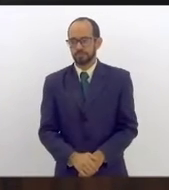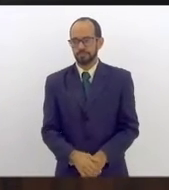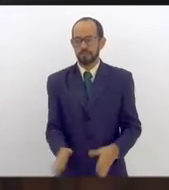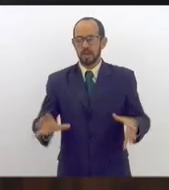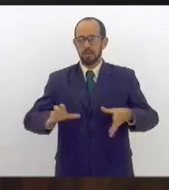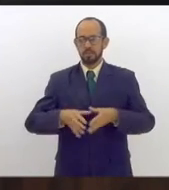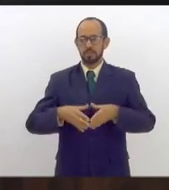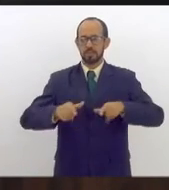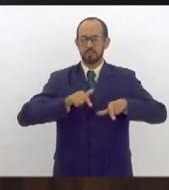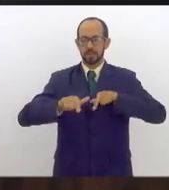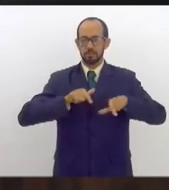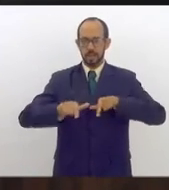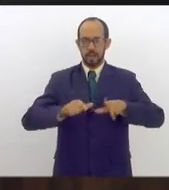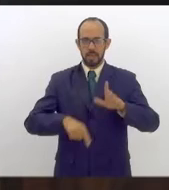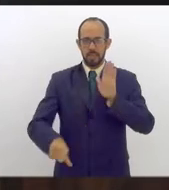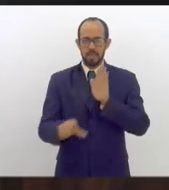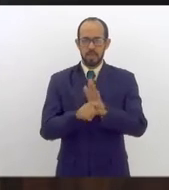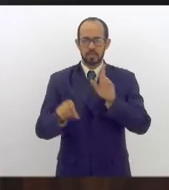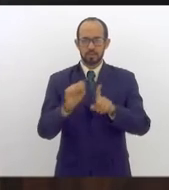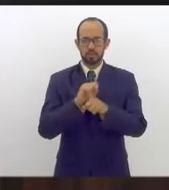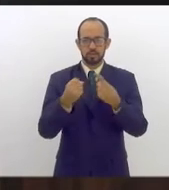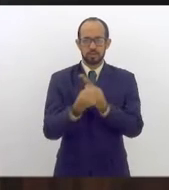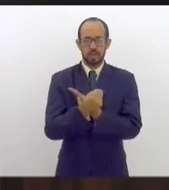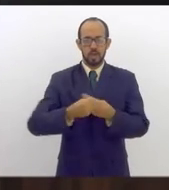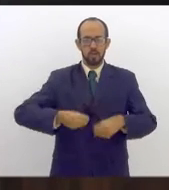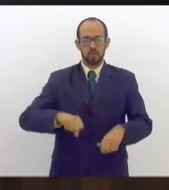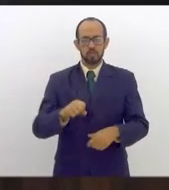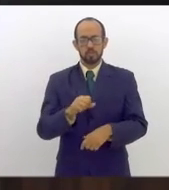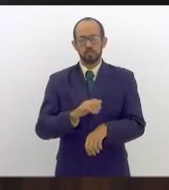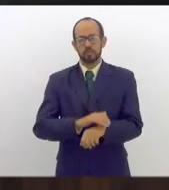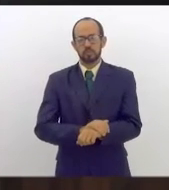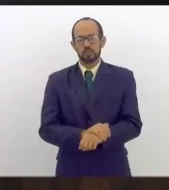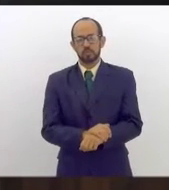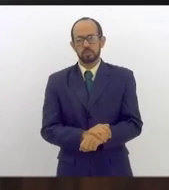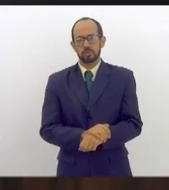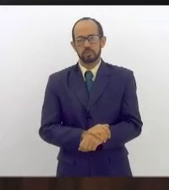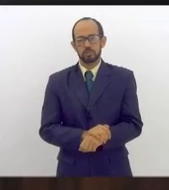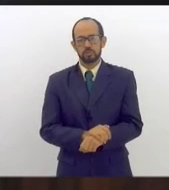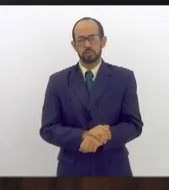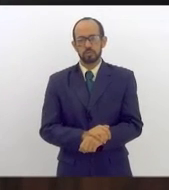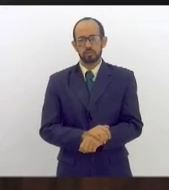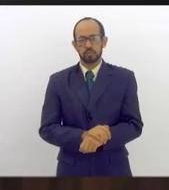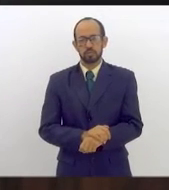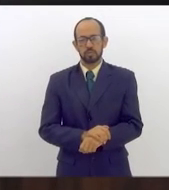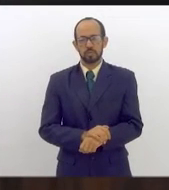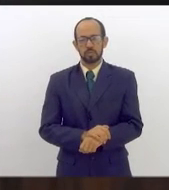Trabalho, Legislação Social e Seguridade Social, deputada...